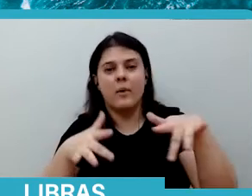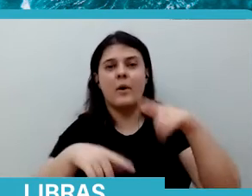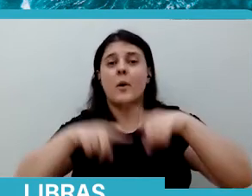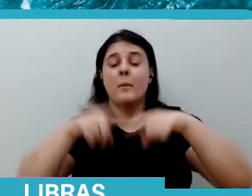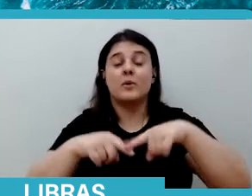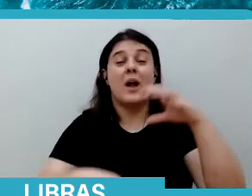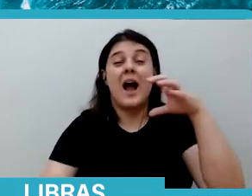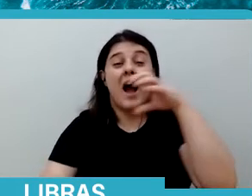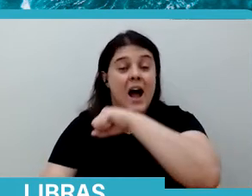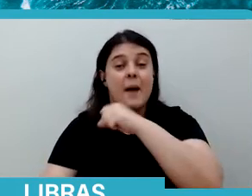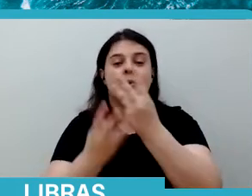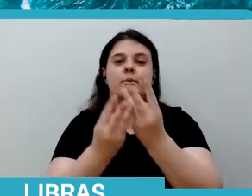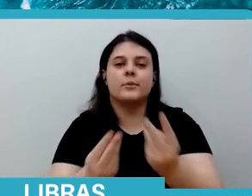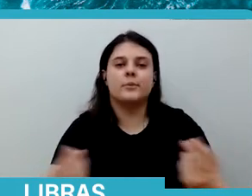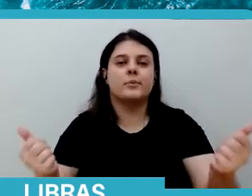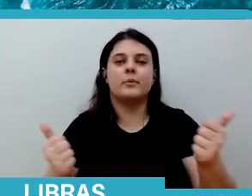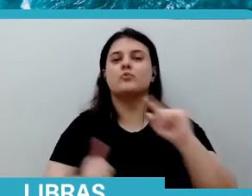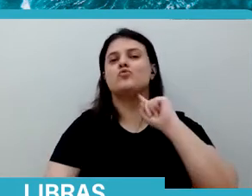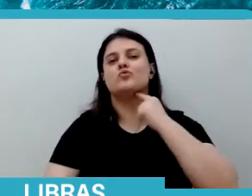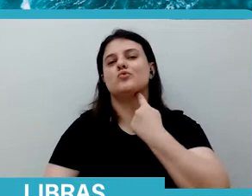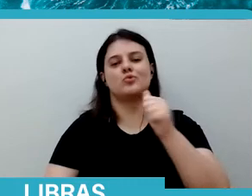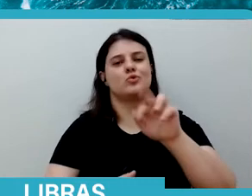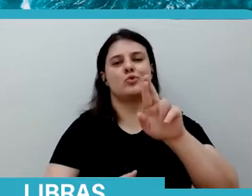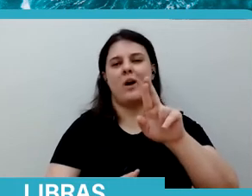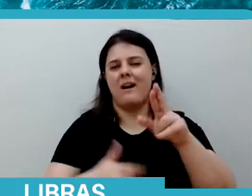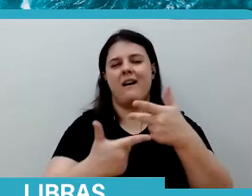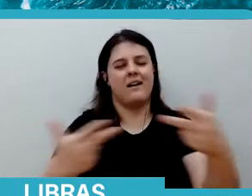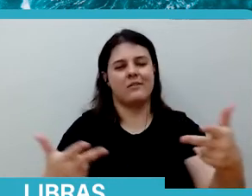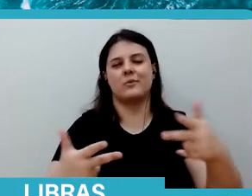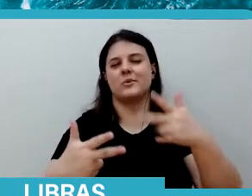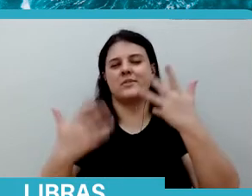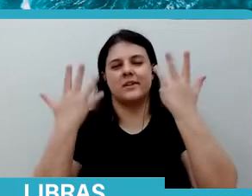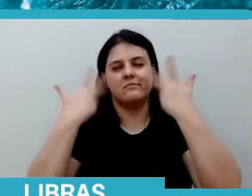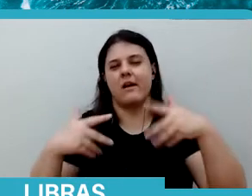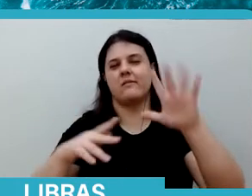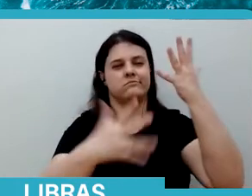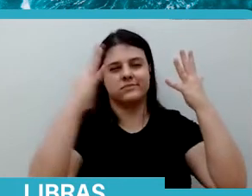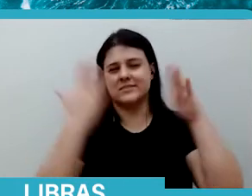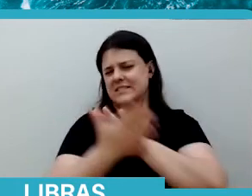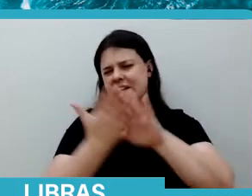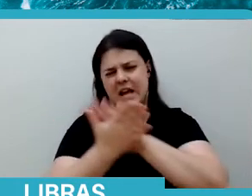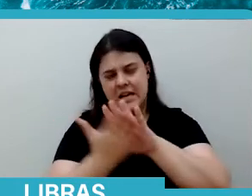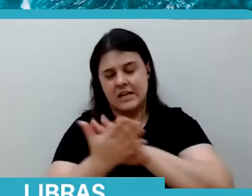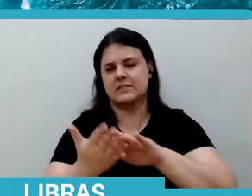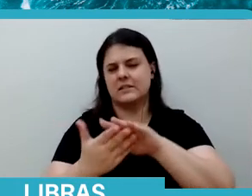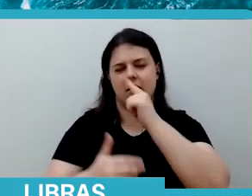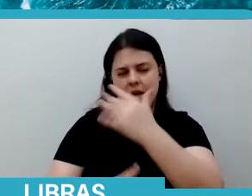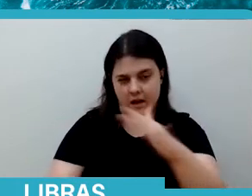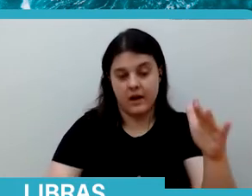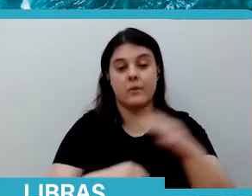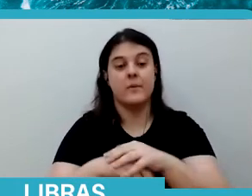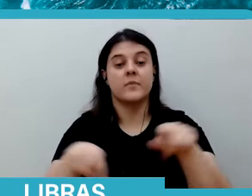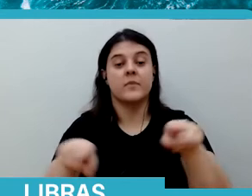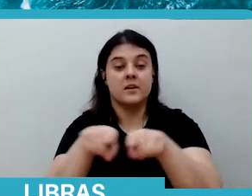que são rapidamente biodegradáveis que não comprometem a fauna EA Flora 5,5 toneladas